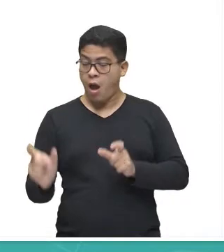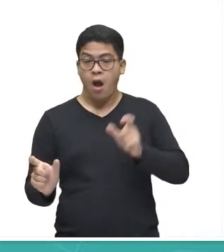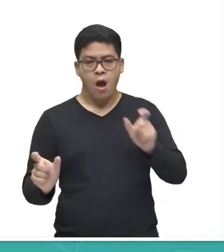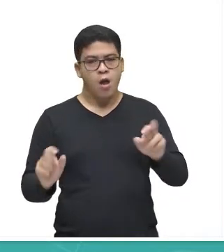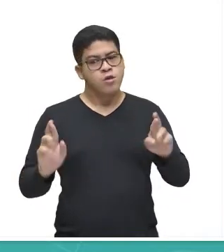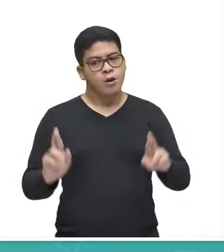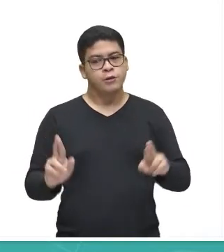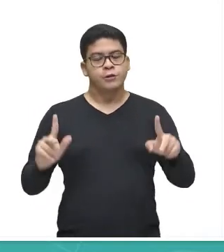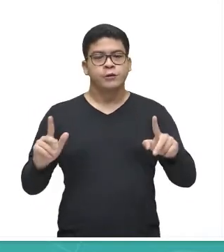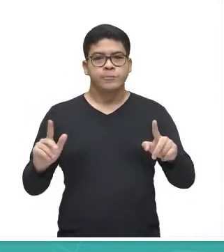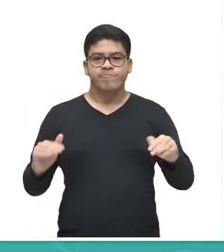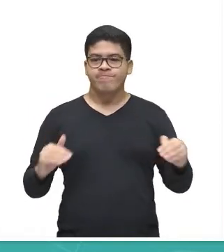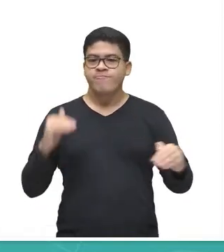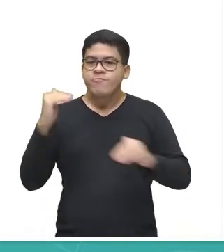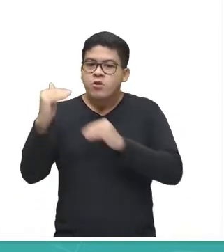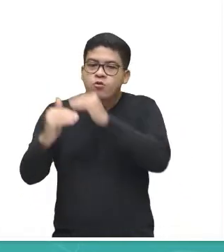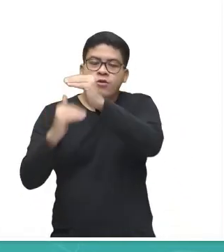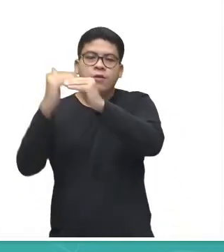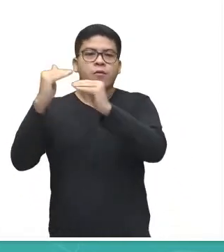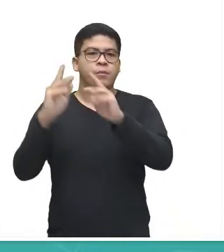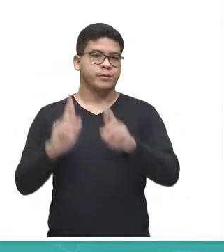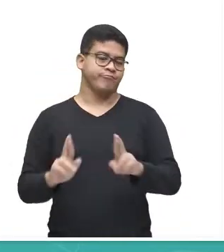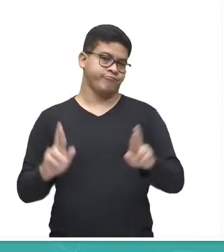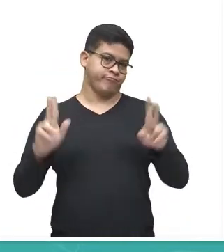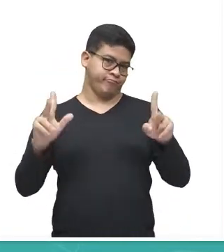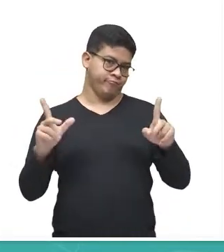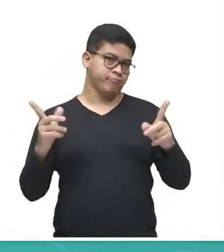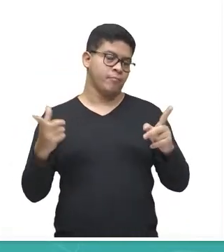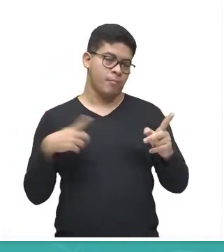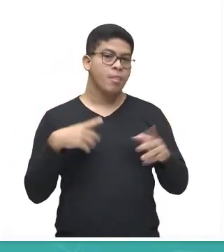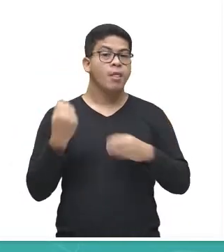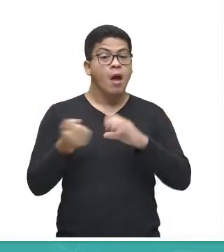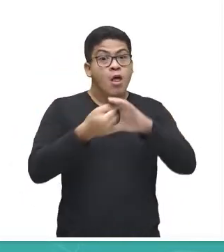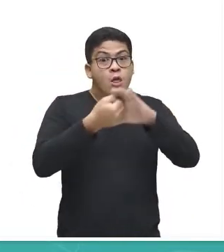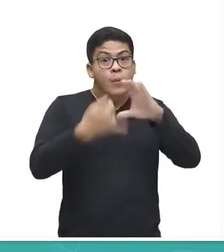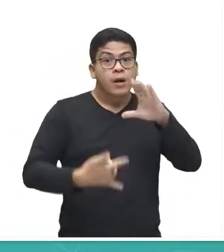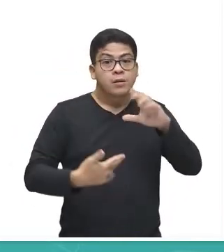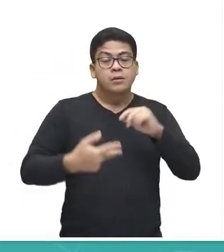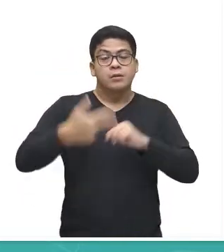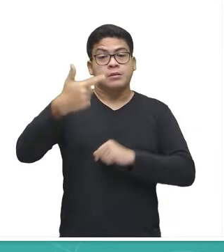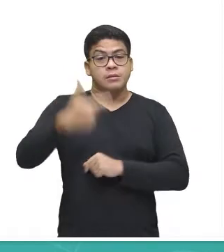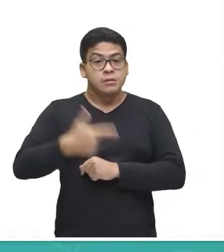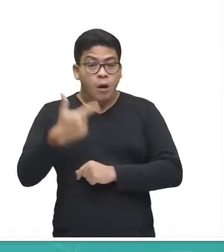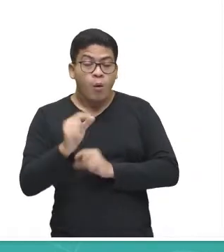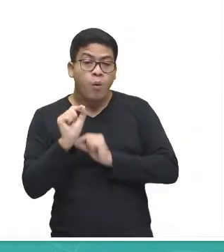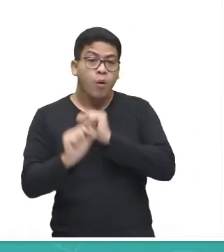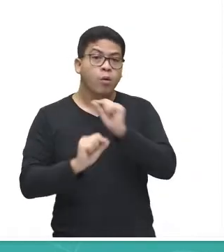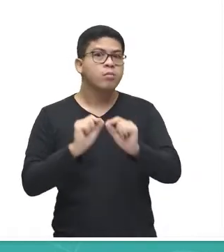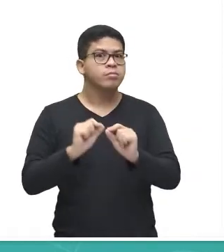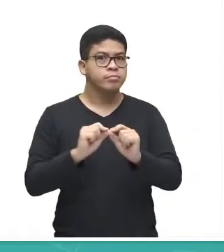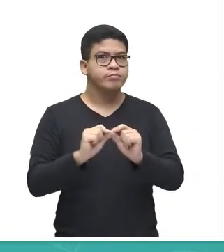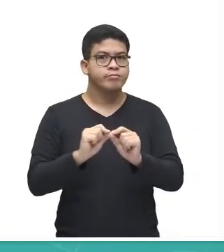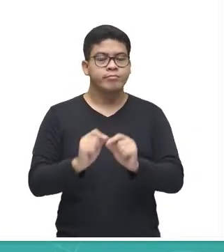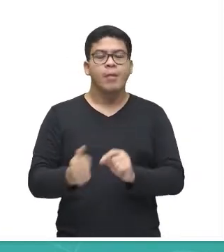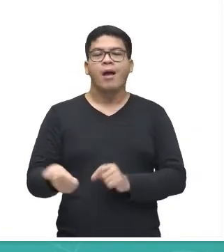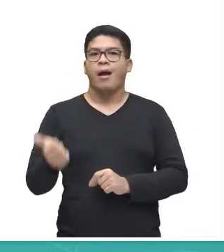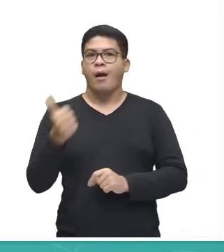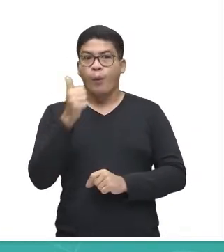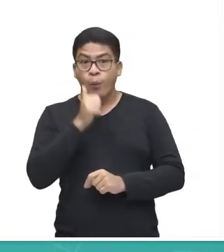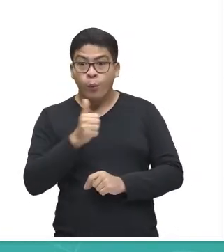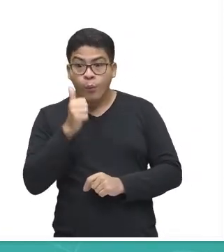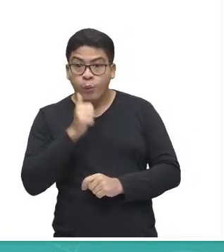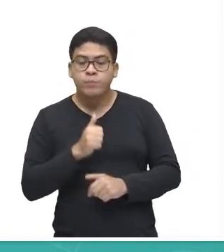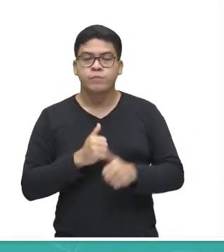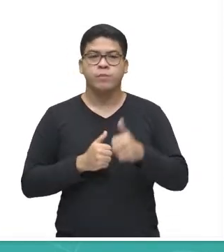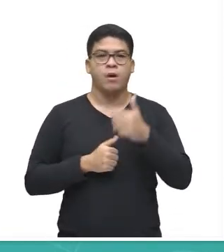dos caracteres primários, vem os caracteres secundários, que também diferenciam o menino da menina.